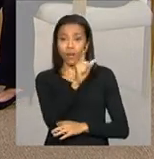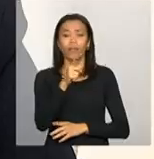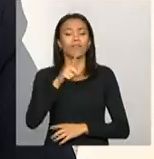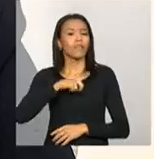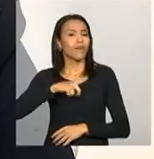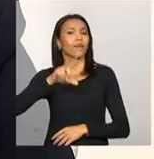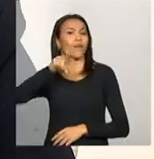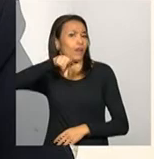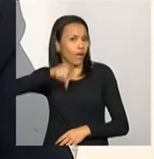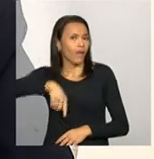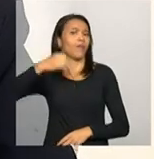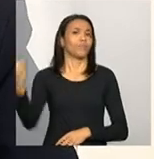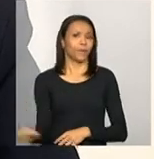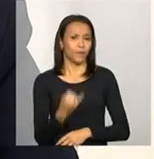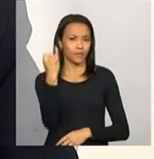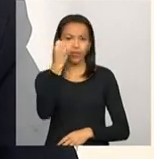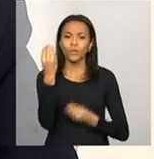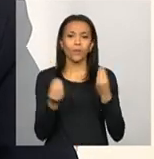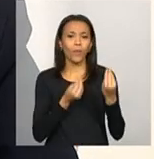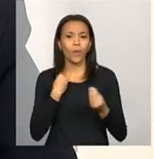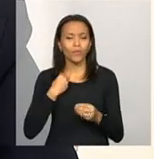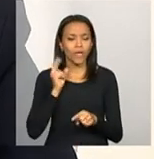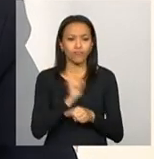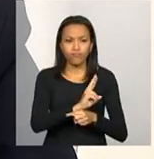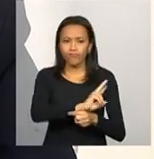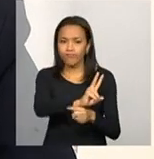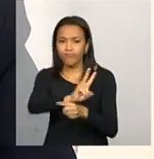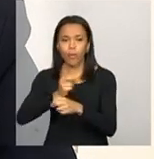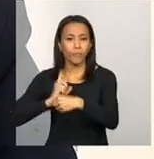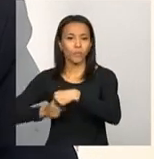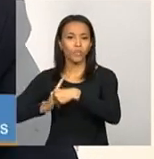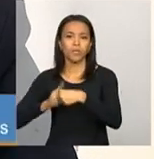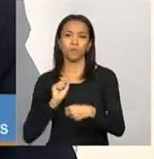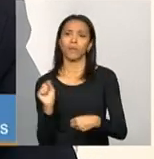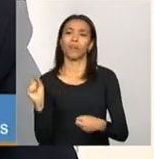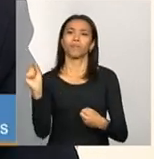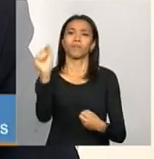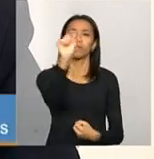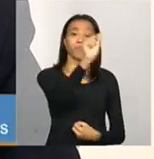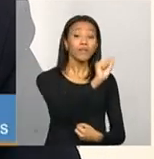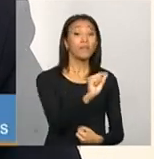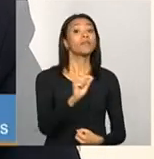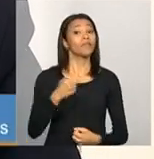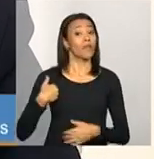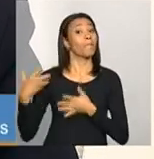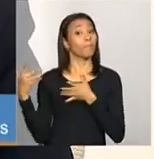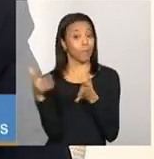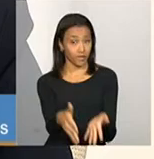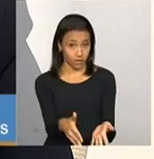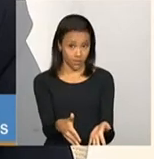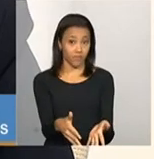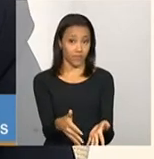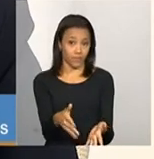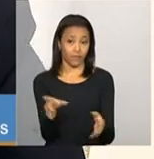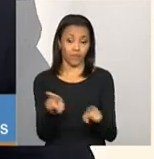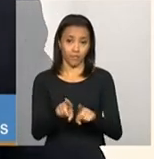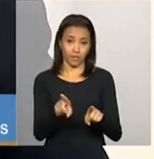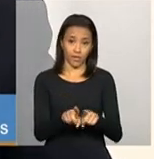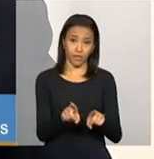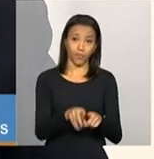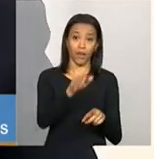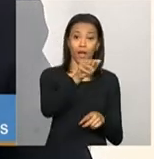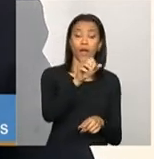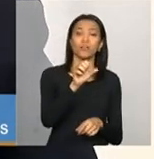de acompanhar os municípios que estão participando, tanto do Acessuas